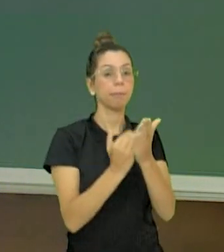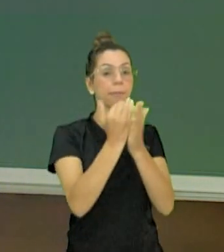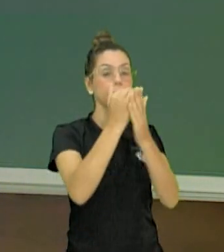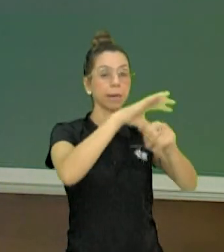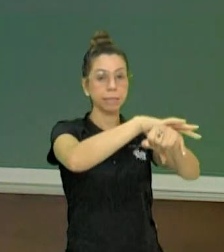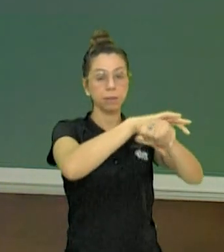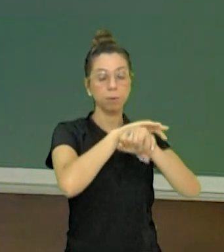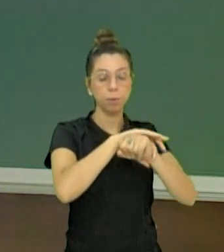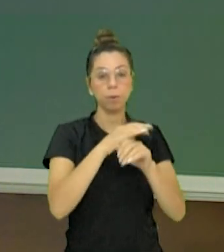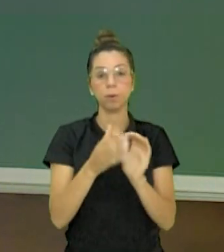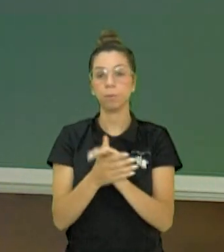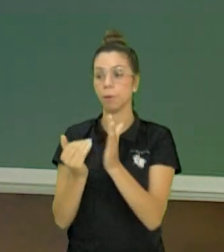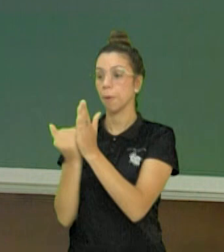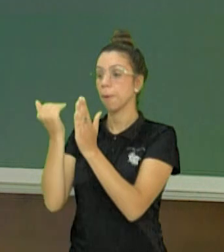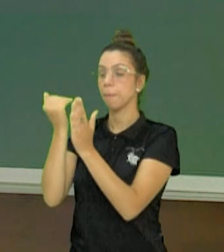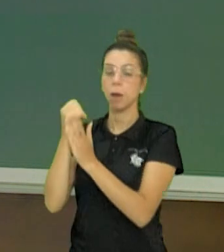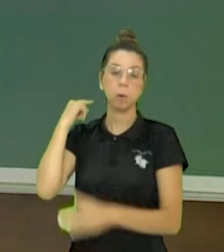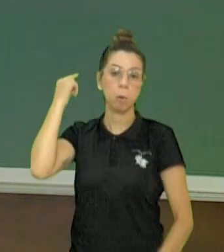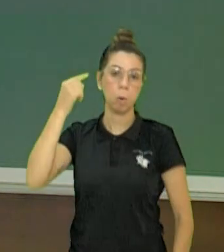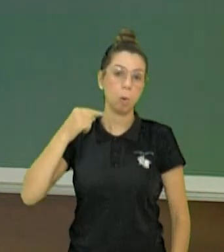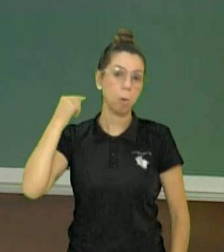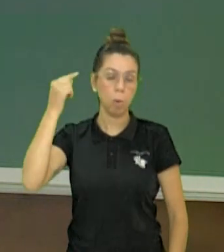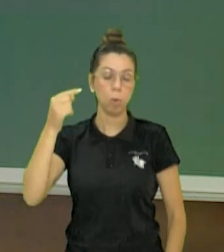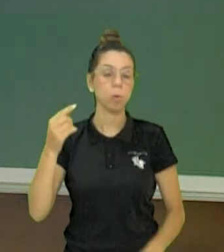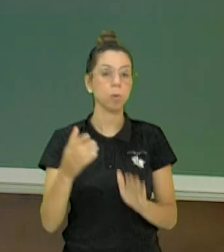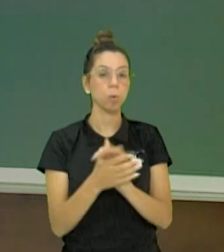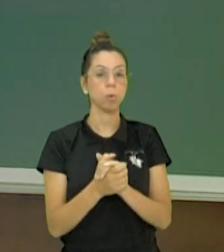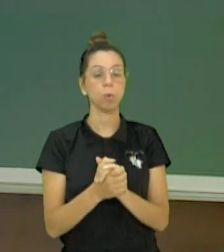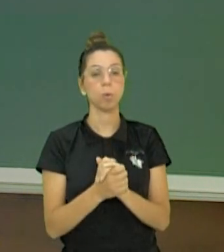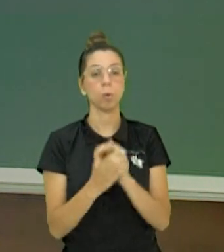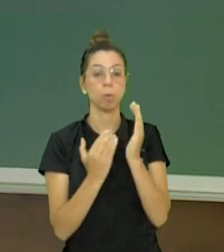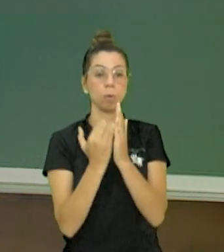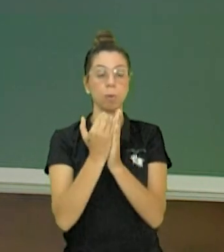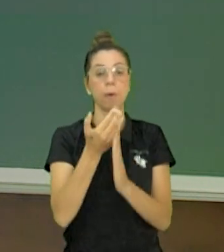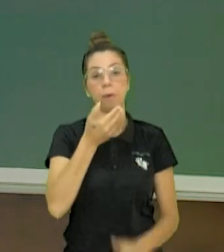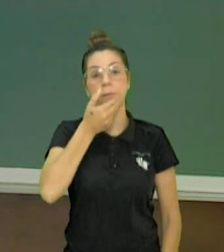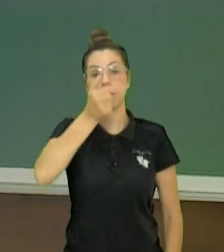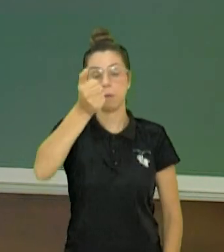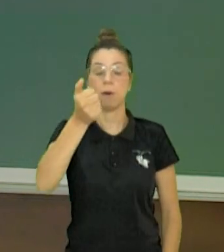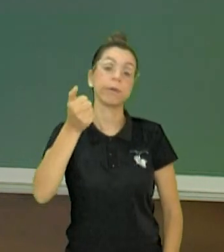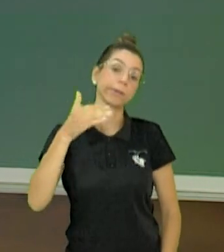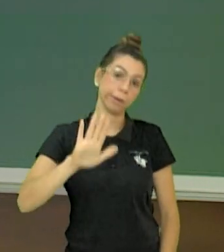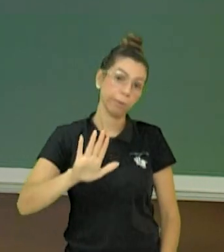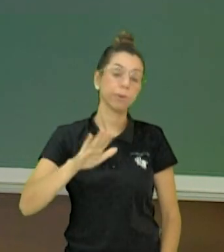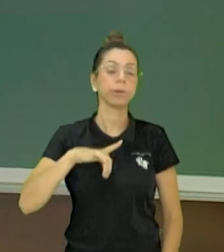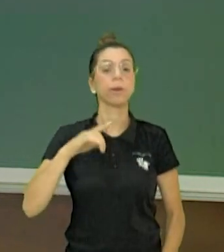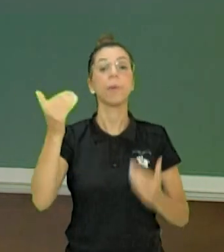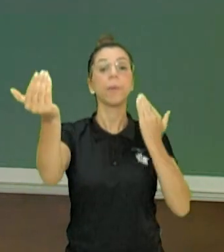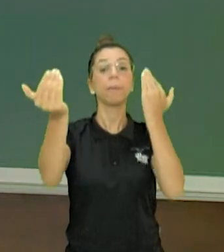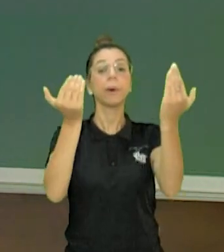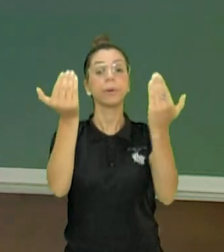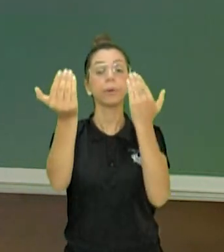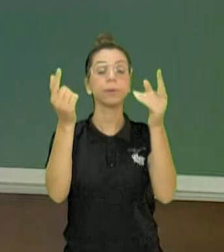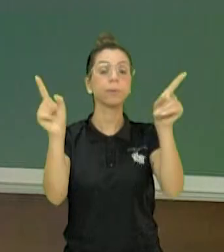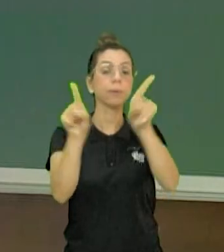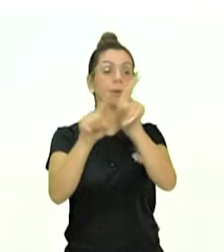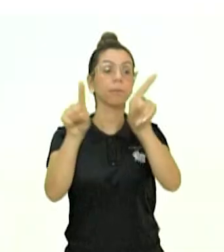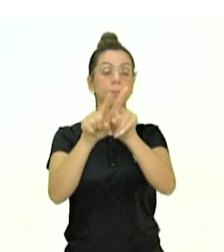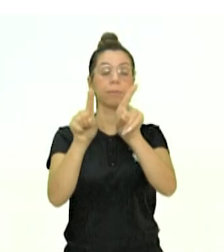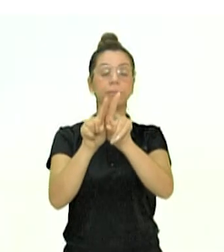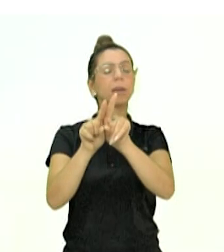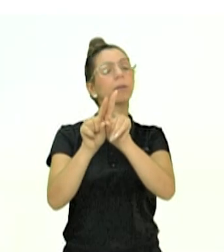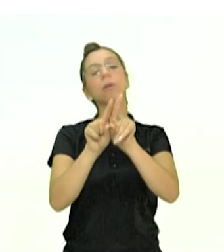louco. Better, melhor. Opa, estamos comparando também aqui. Então, sendo assim, dá uma olhada